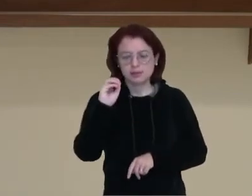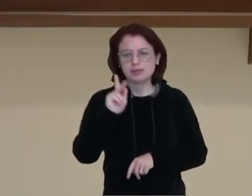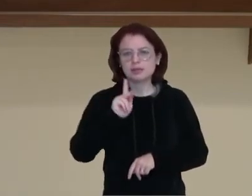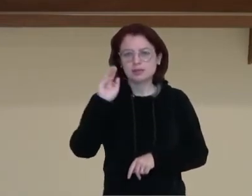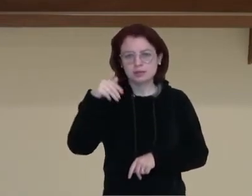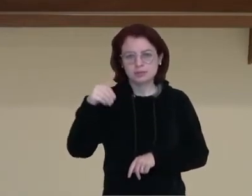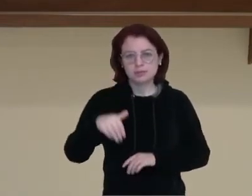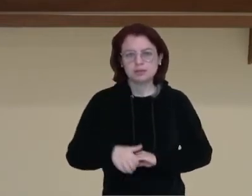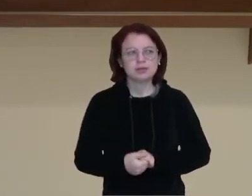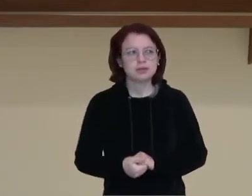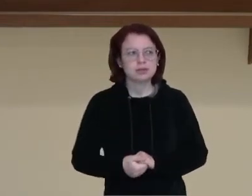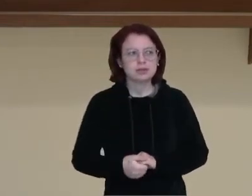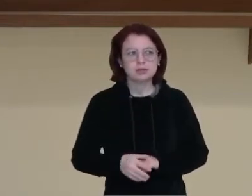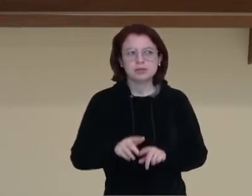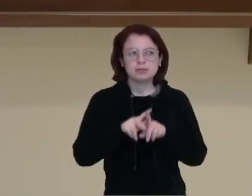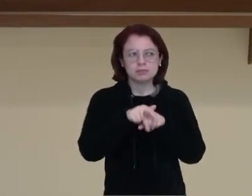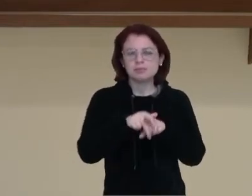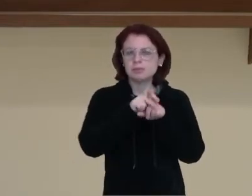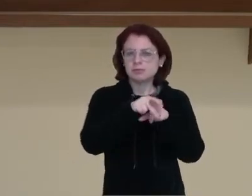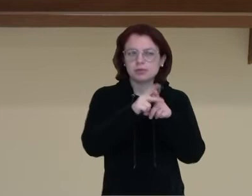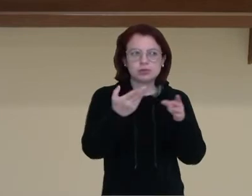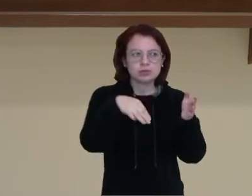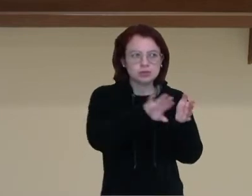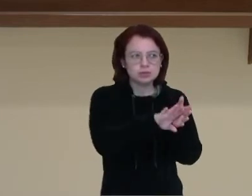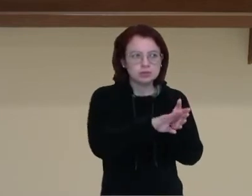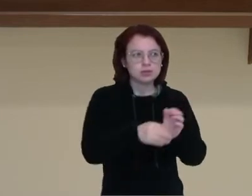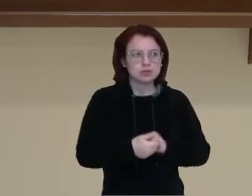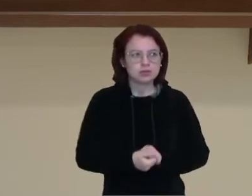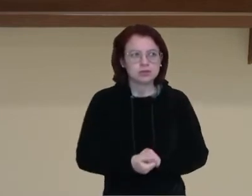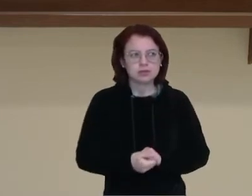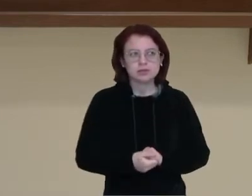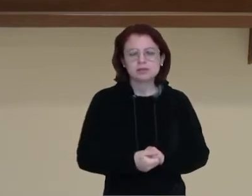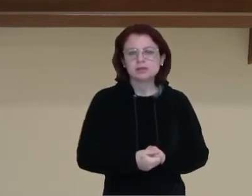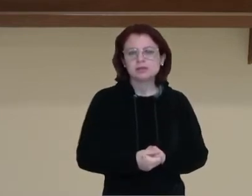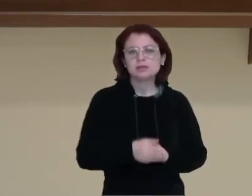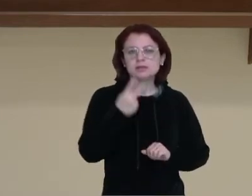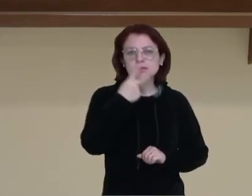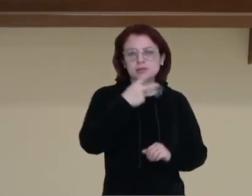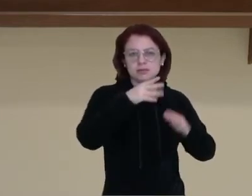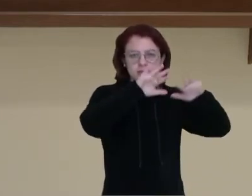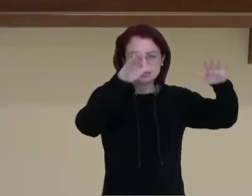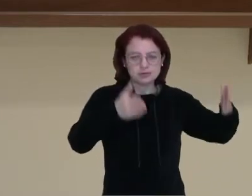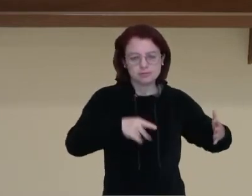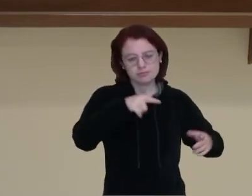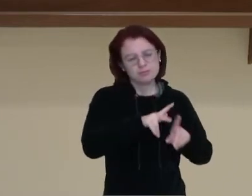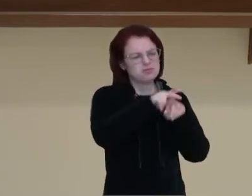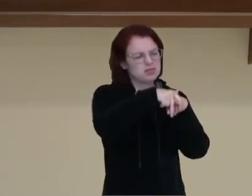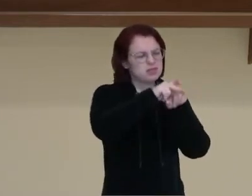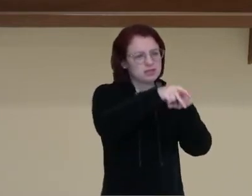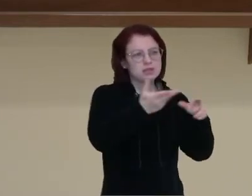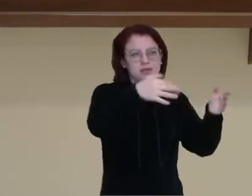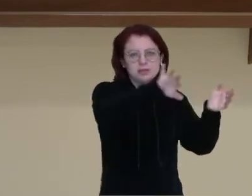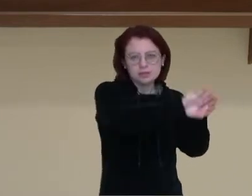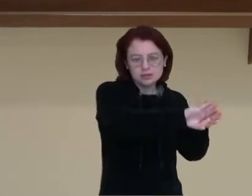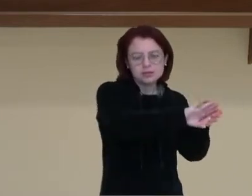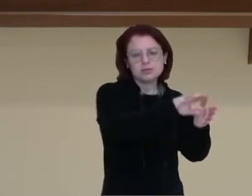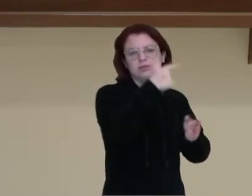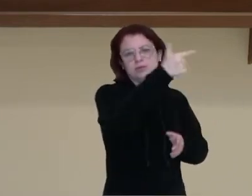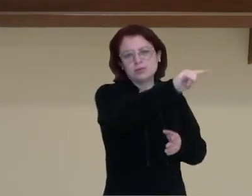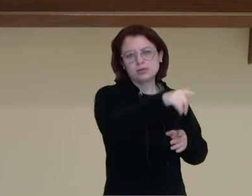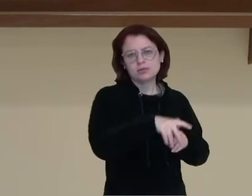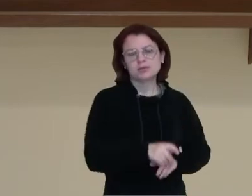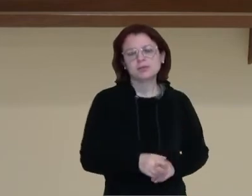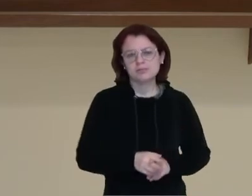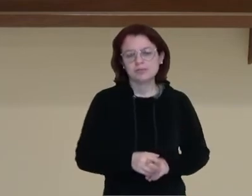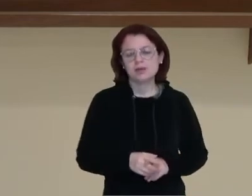uma boa corrida, né? 30 km, pá, pá, pá, pá. Chegou na segunda guarita, entrega para o cavaleiro descansado a carta. E ele, pá, pá, pá, pá. Terceira guarita, entrega para o